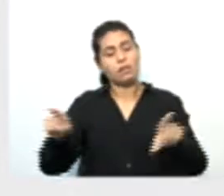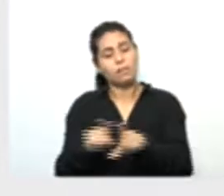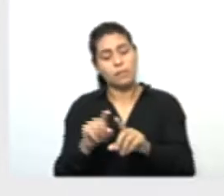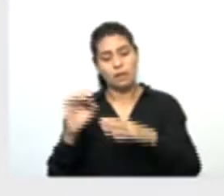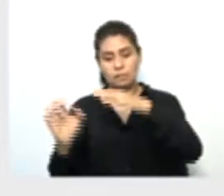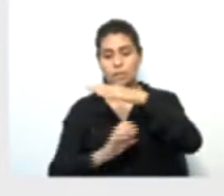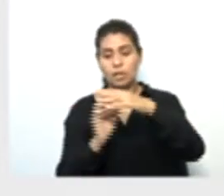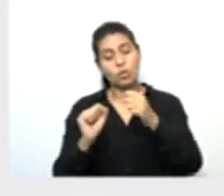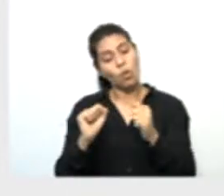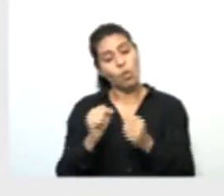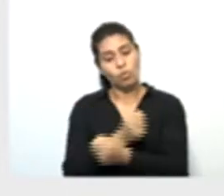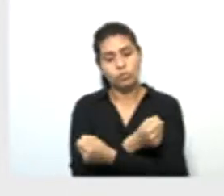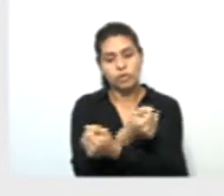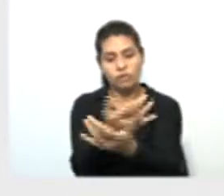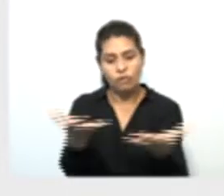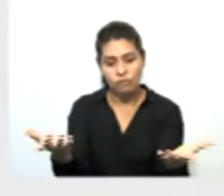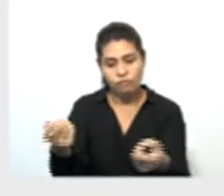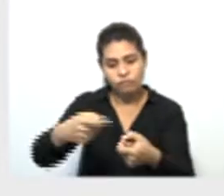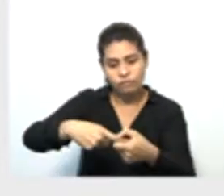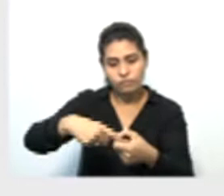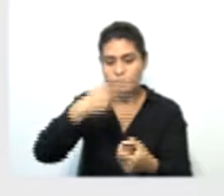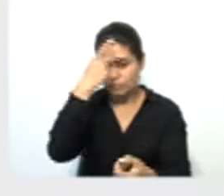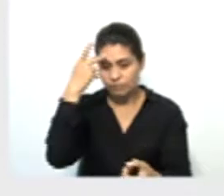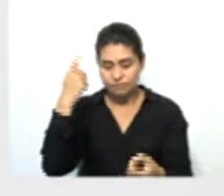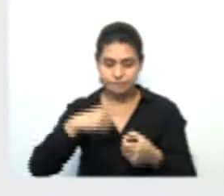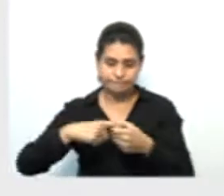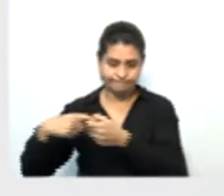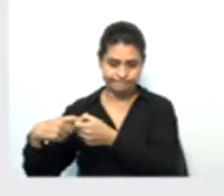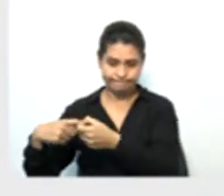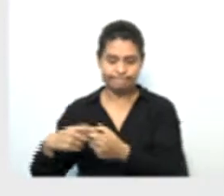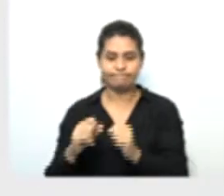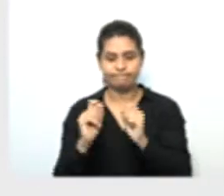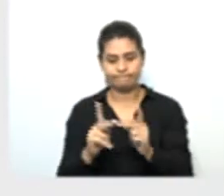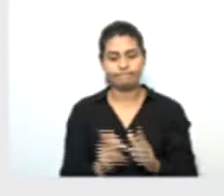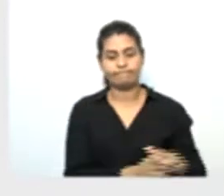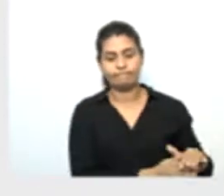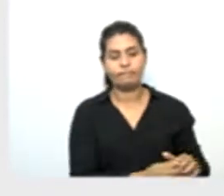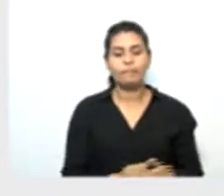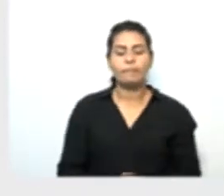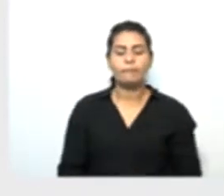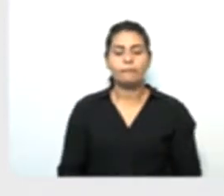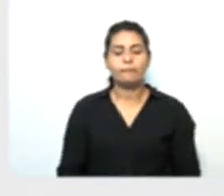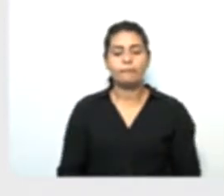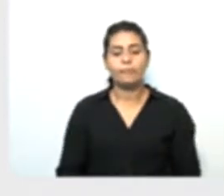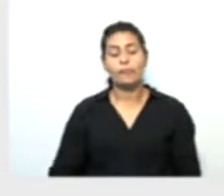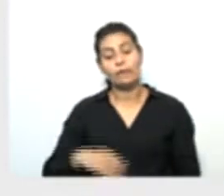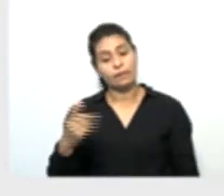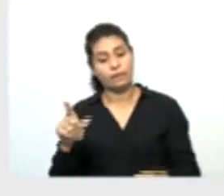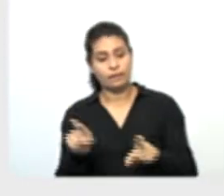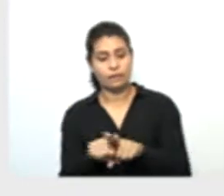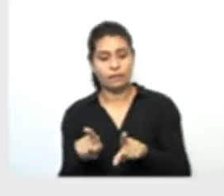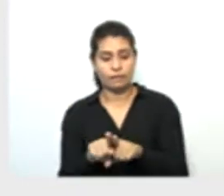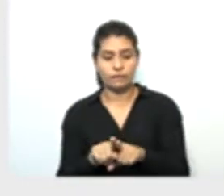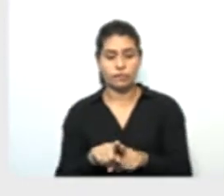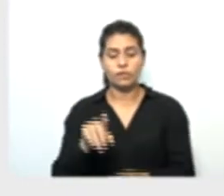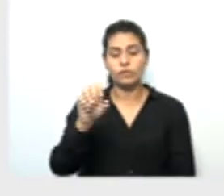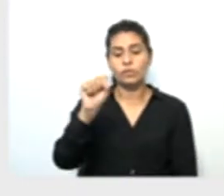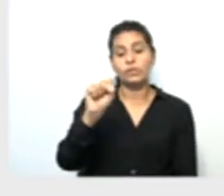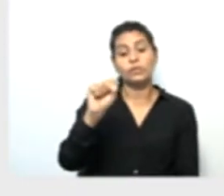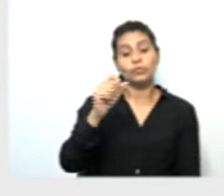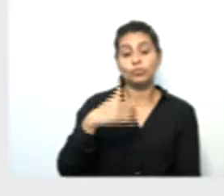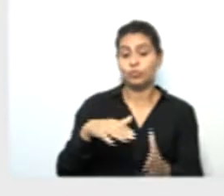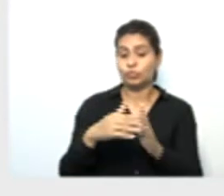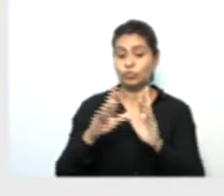podem distribuir parte dessas sobras pelos seus cooperados. E dessa forma, considera-se que são